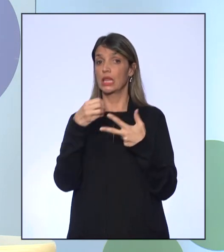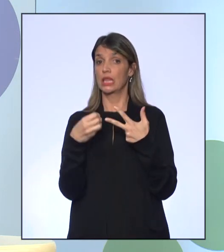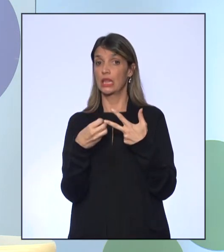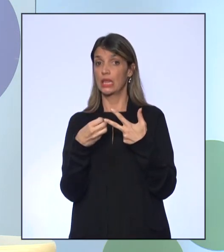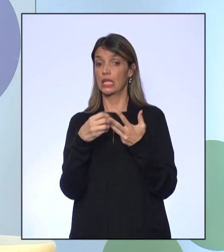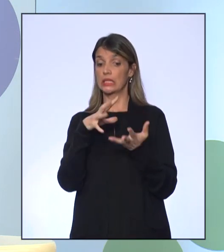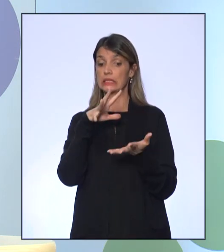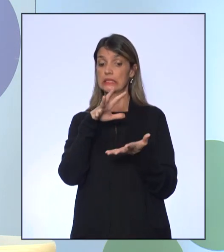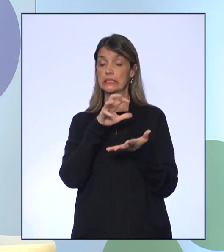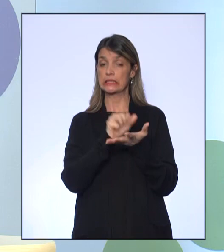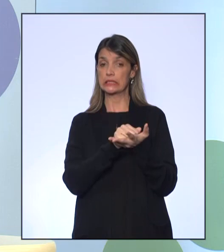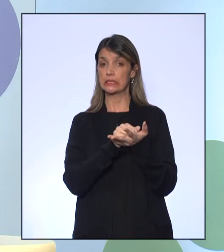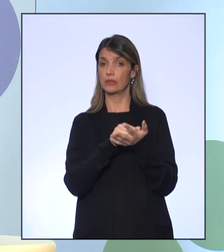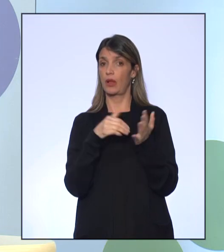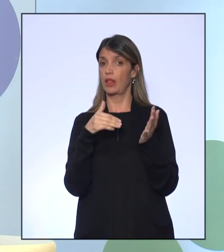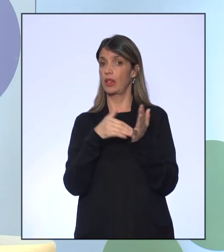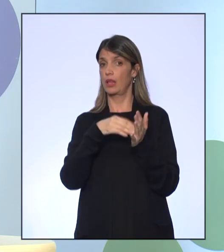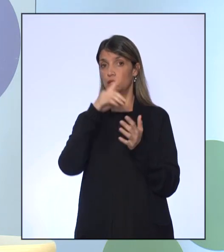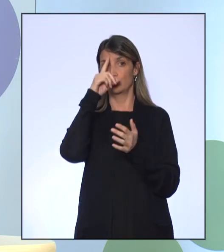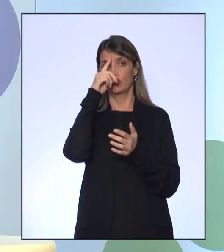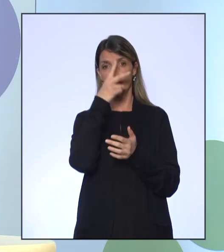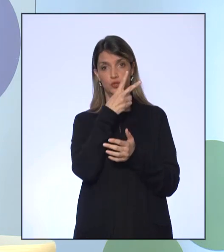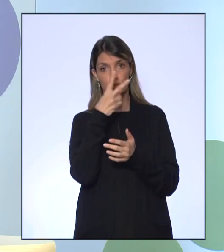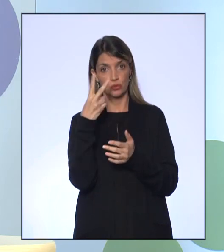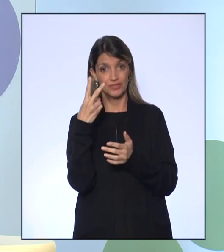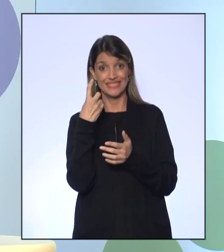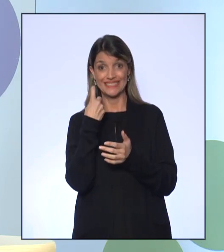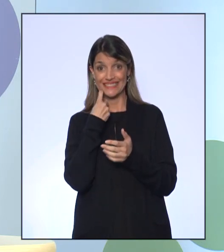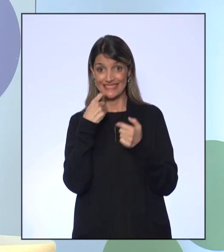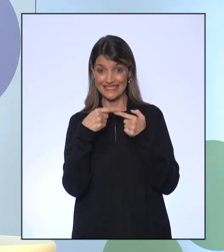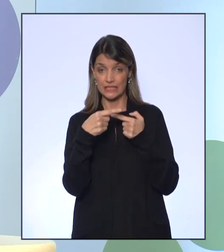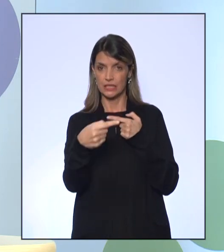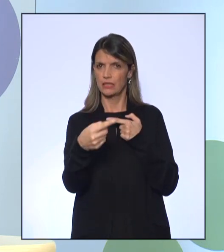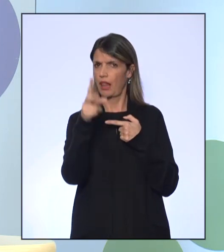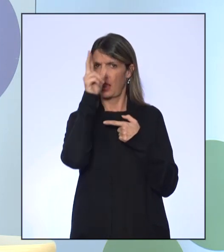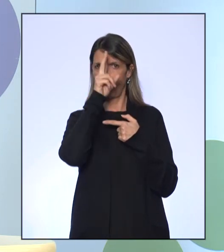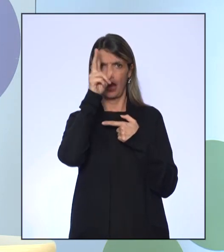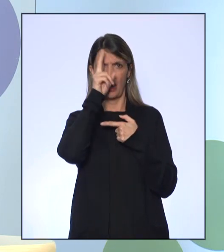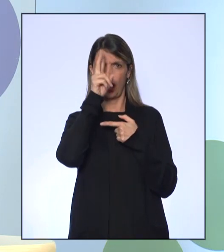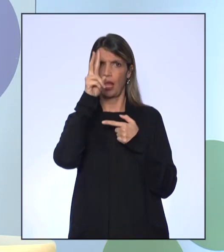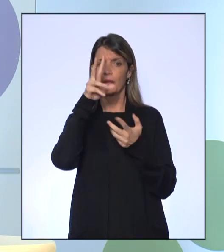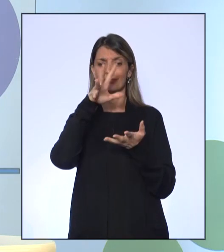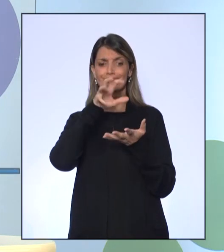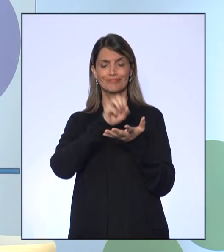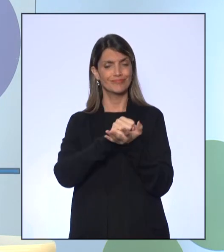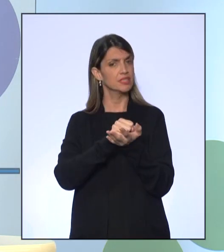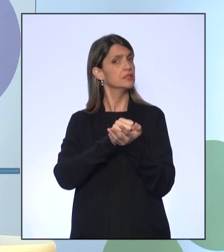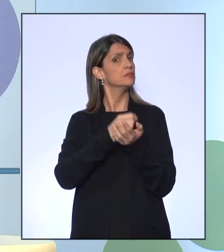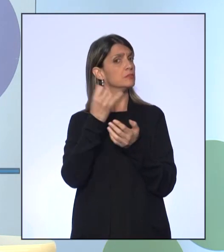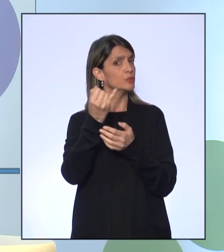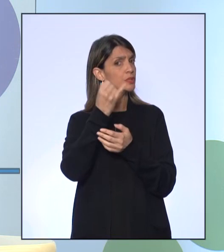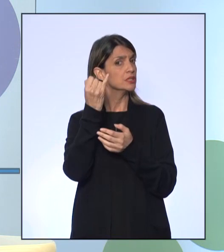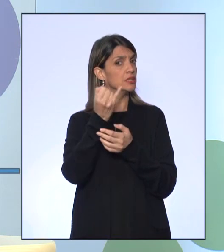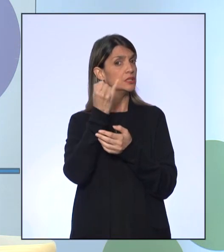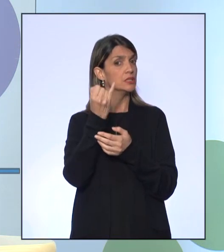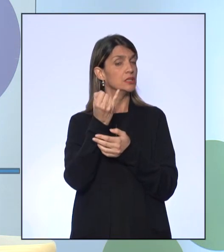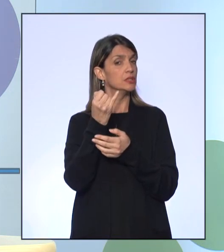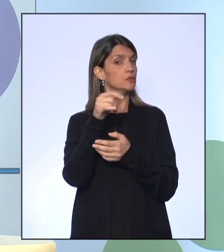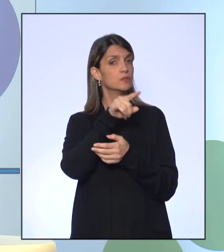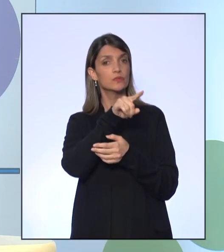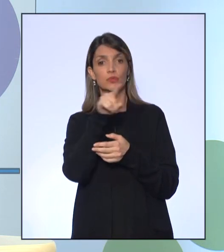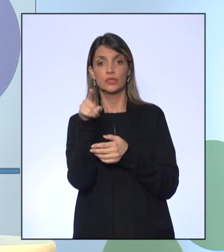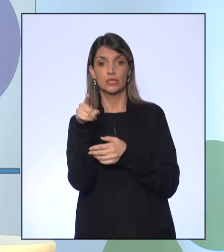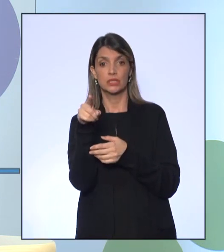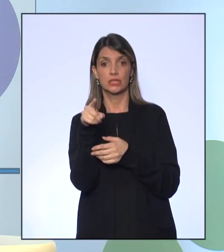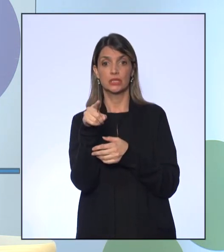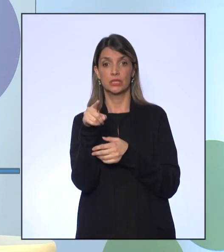dia 22, até sexta-feira. Lembrem de fazer a inscrição de vocês. É importante que vocês saibam que para vocês